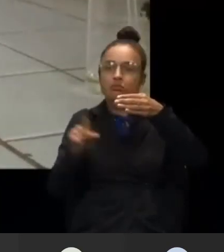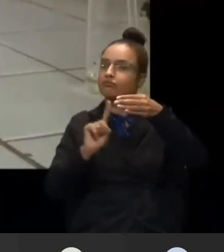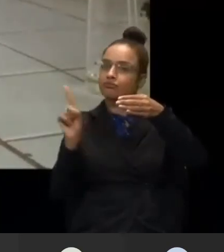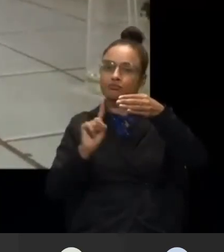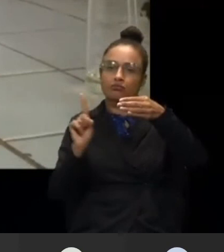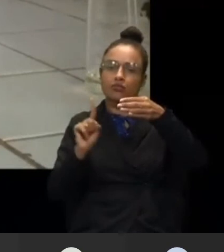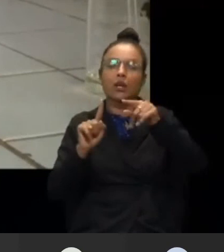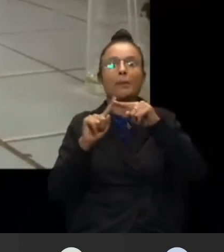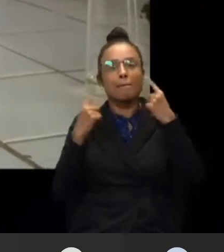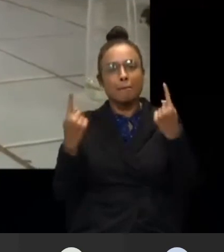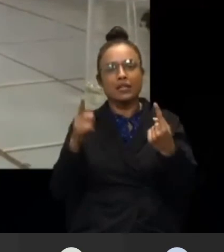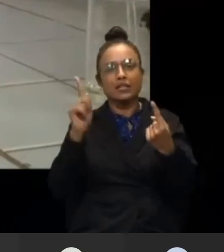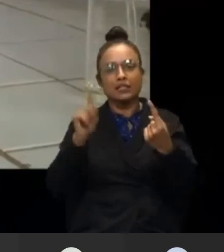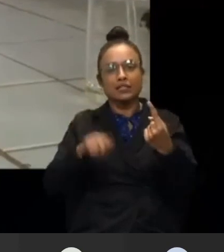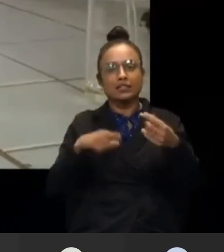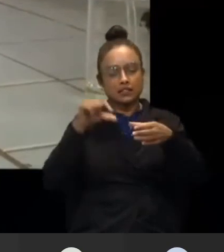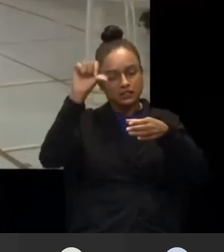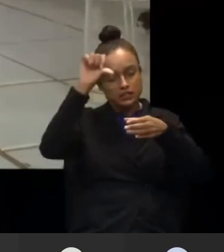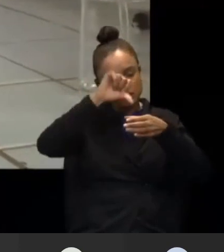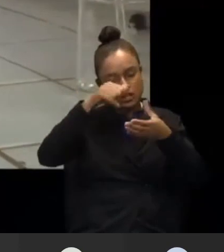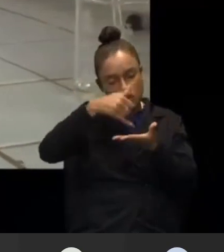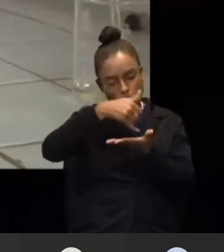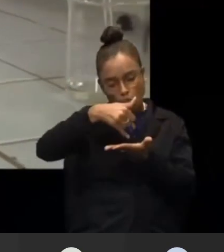a titulação do óleo de canola.